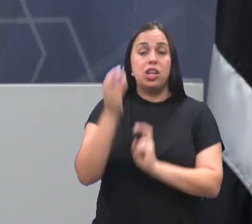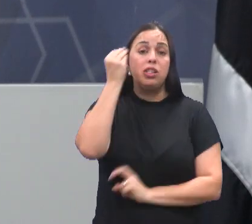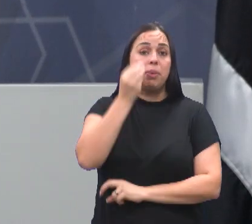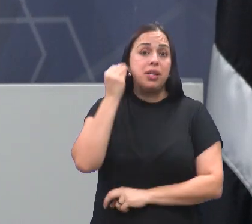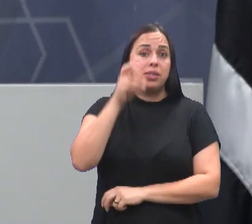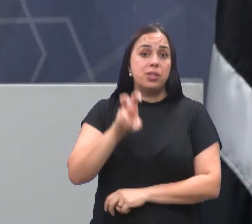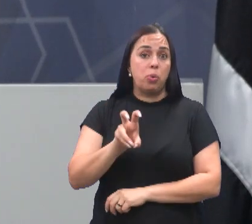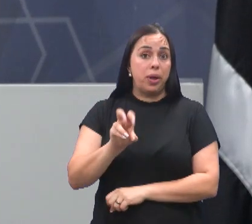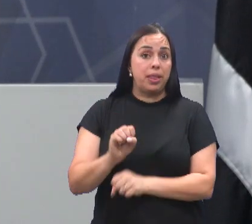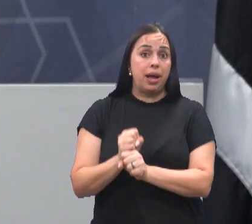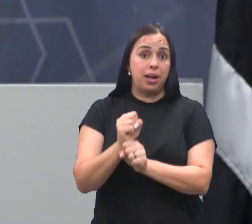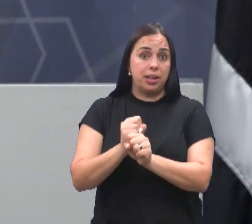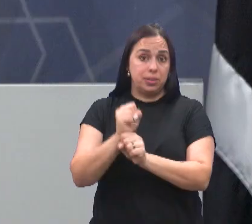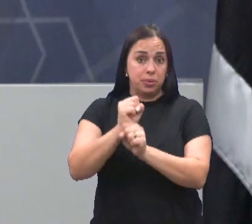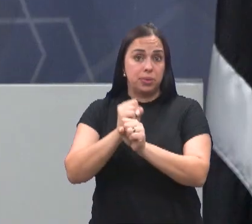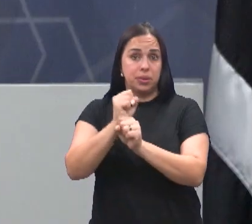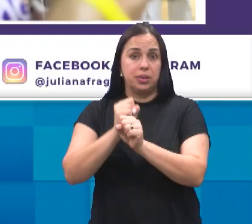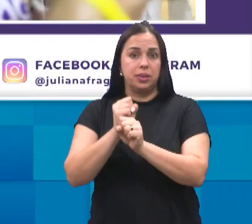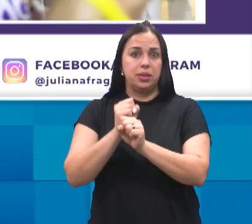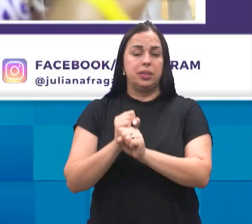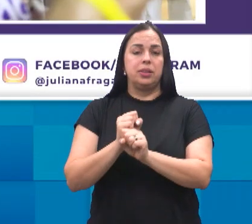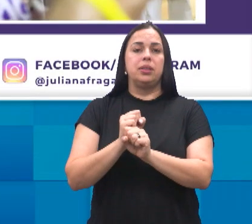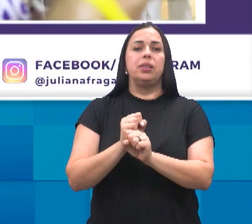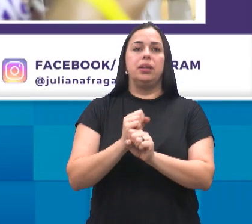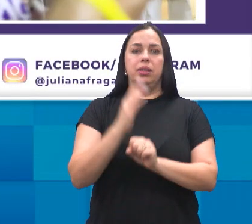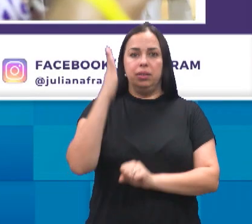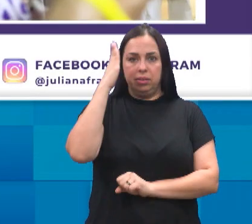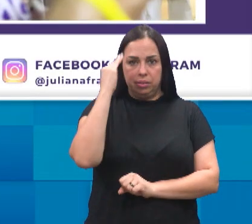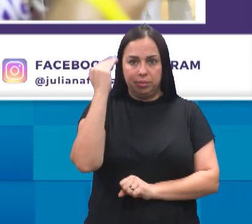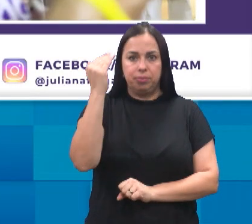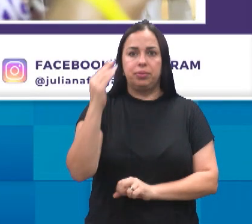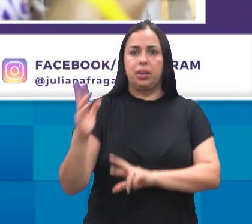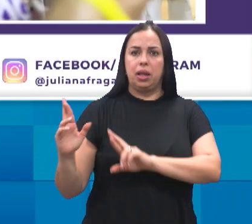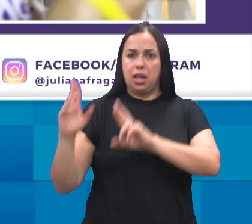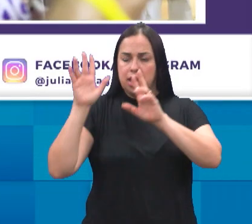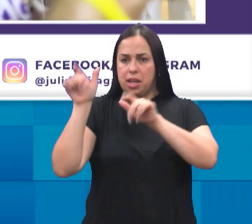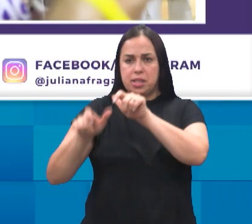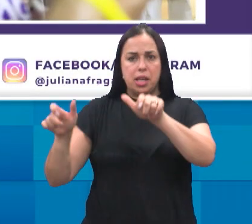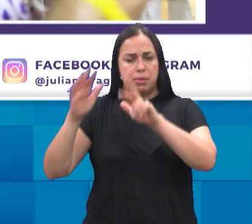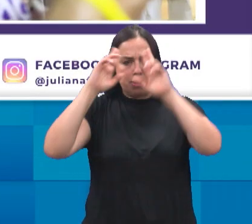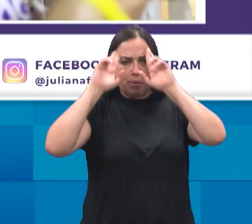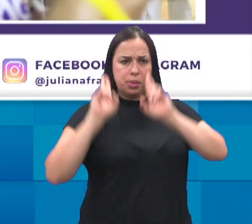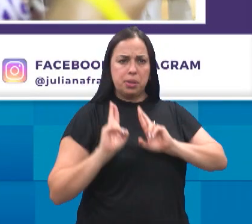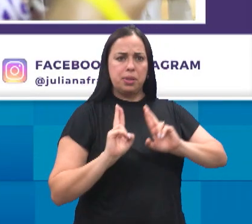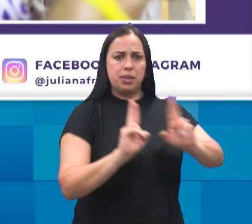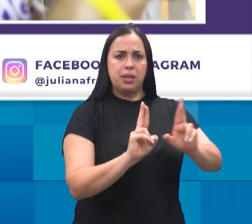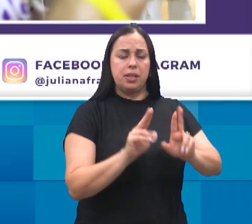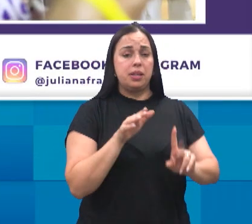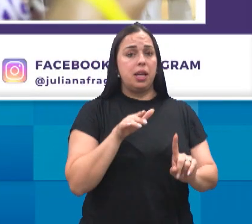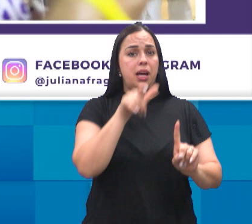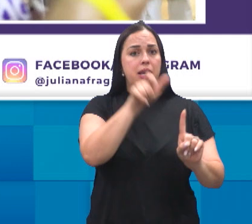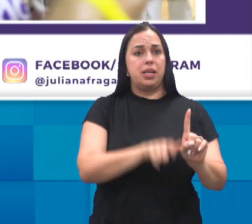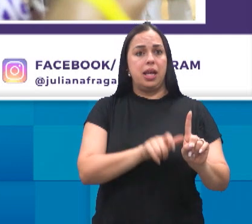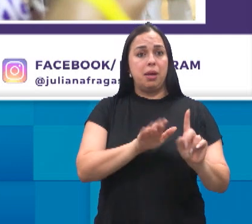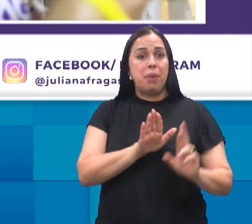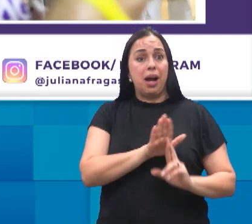de São José dos Campos, por ser reconhecido e respeitado, tornou-se referência para a capoeira